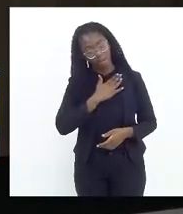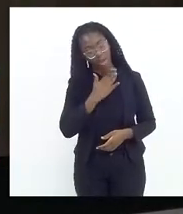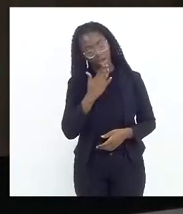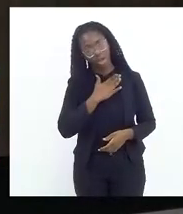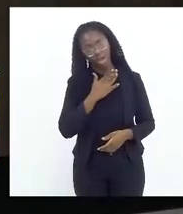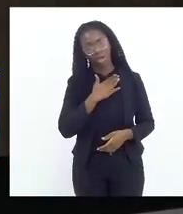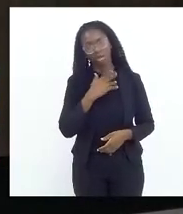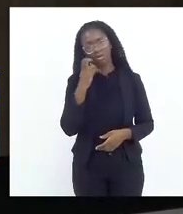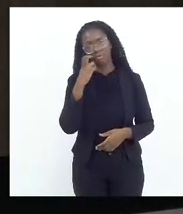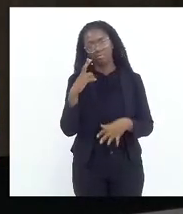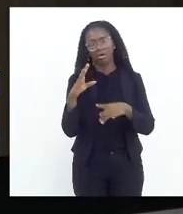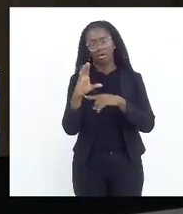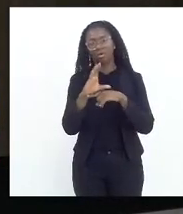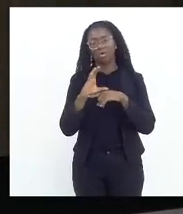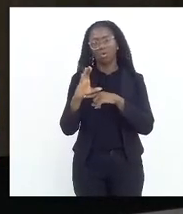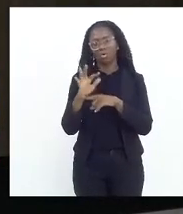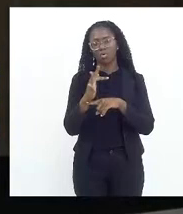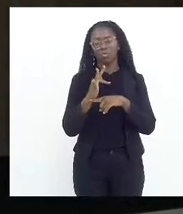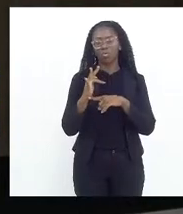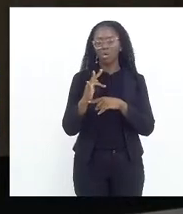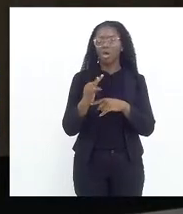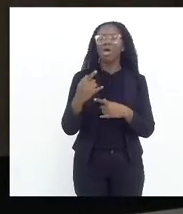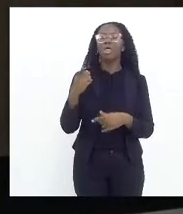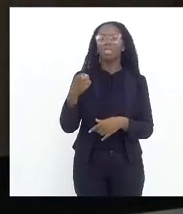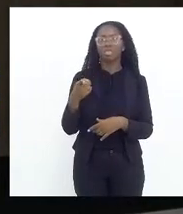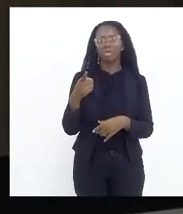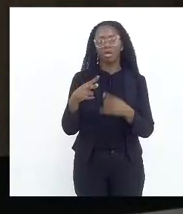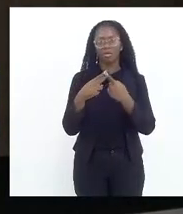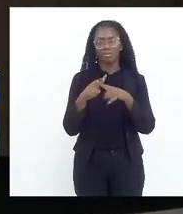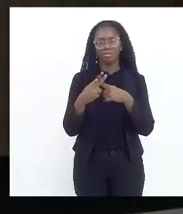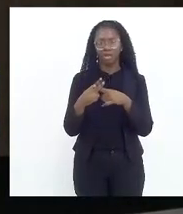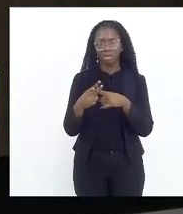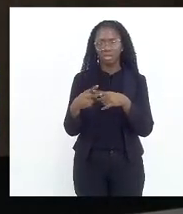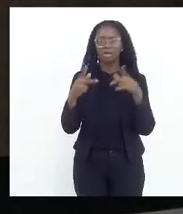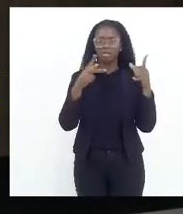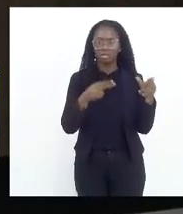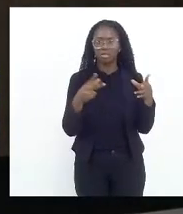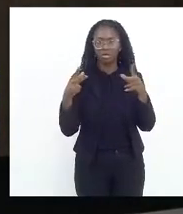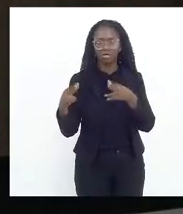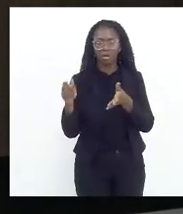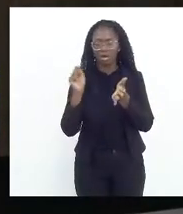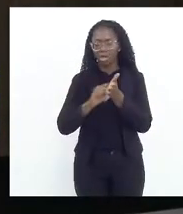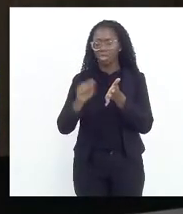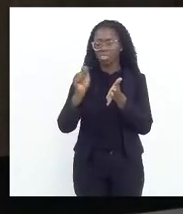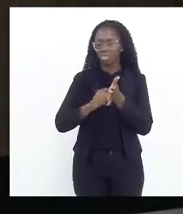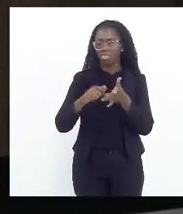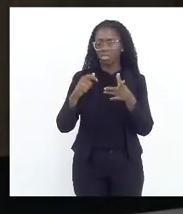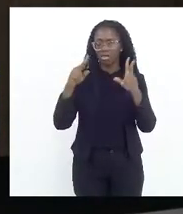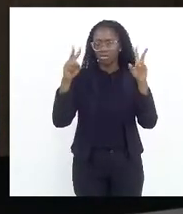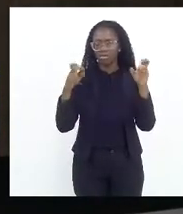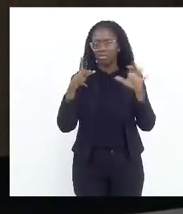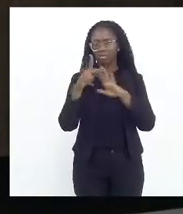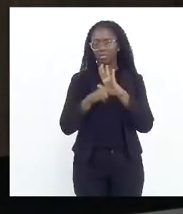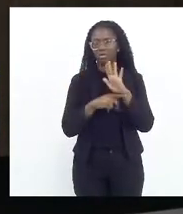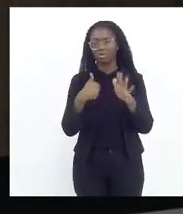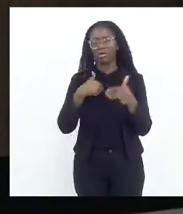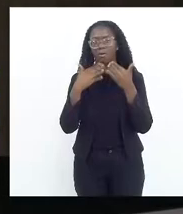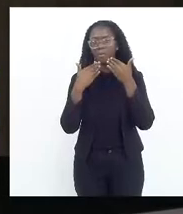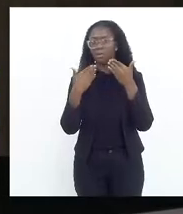pela constitucionalidade com emenda. E a emenda, repito, é o mesmo teor do projeto que eu havia